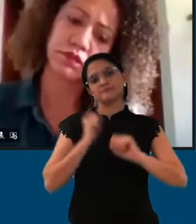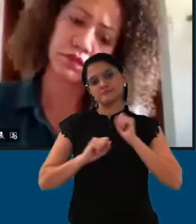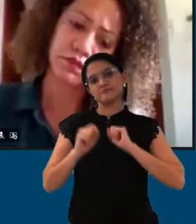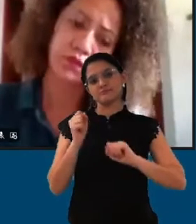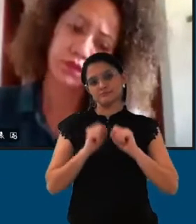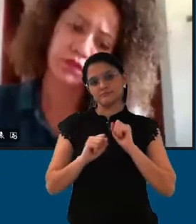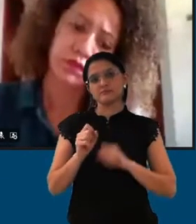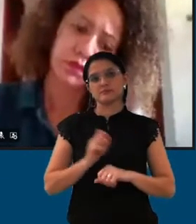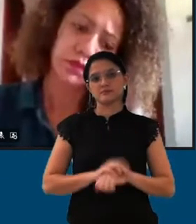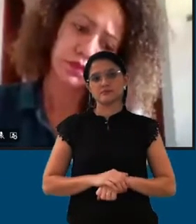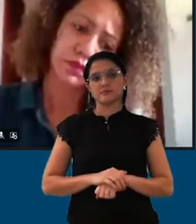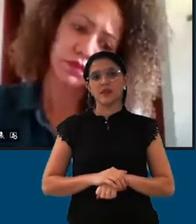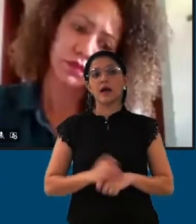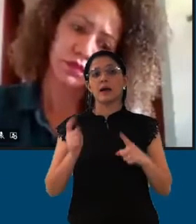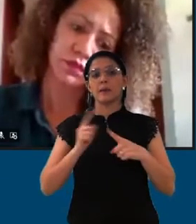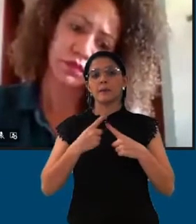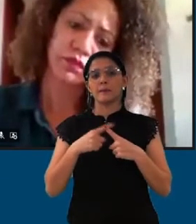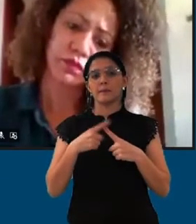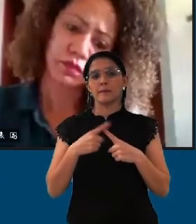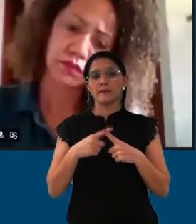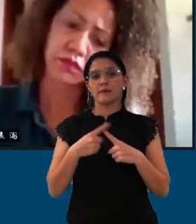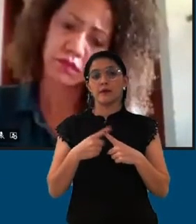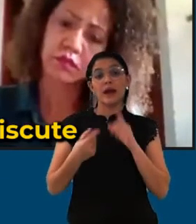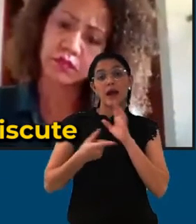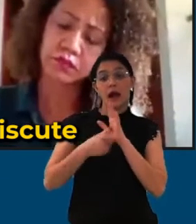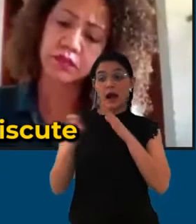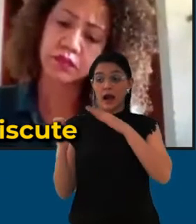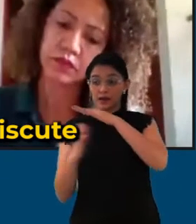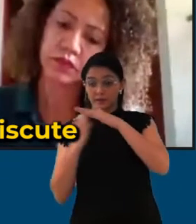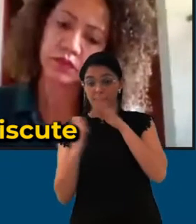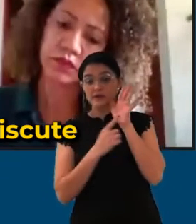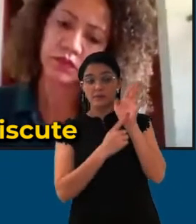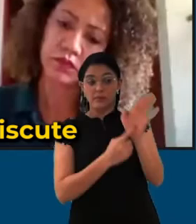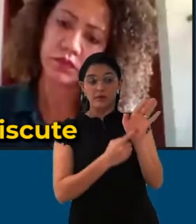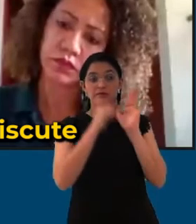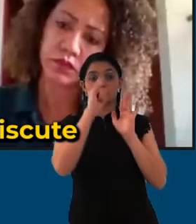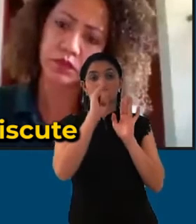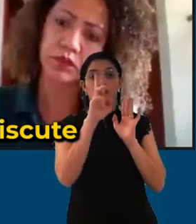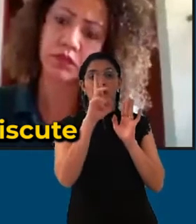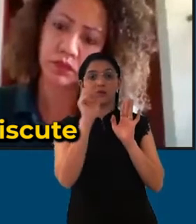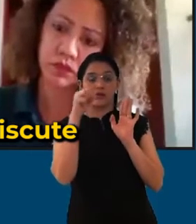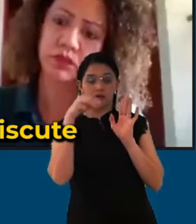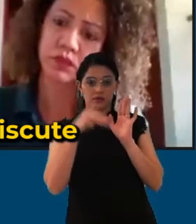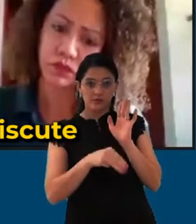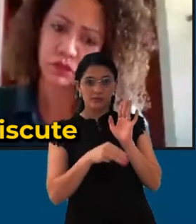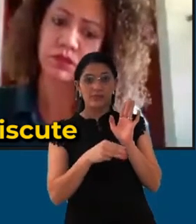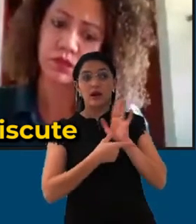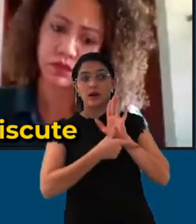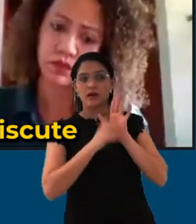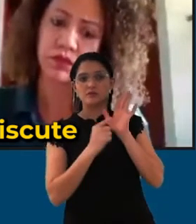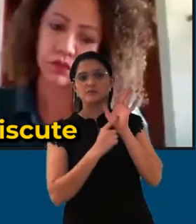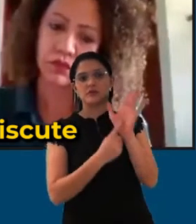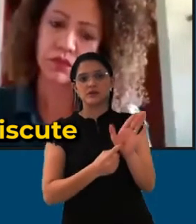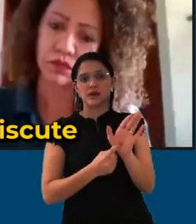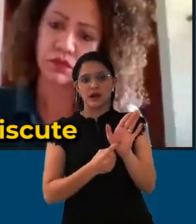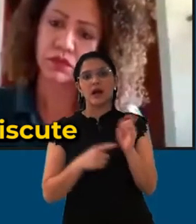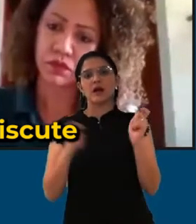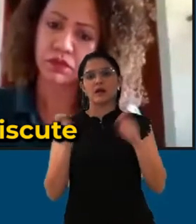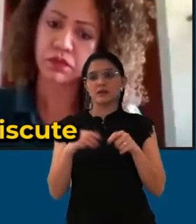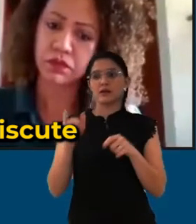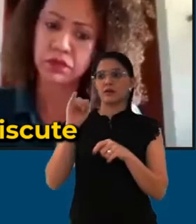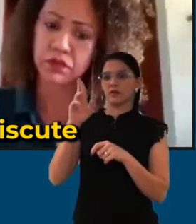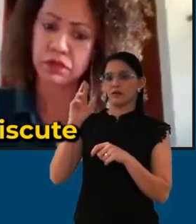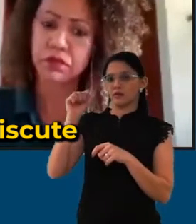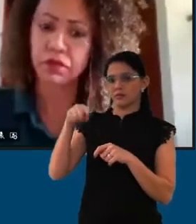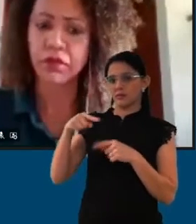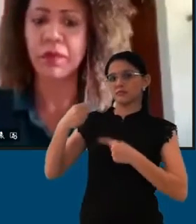folguinha a mais aí para o IBRAM analisar também. Mas se houver problema também, a gente rediscute isso daí mais adiante, de acordo